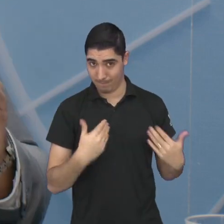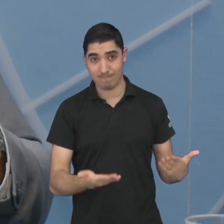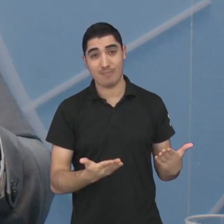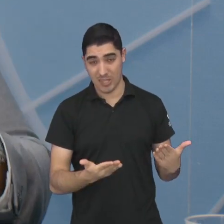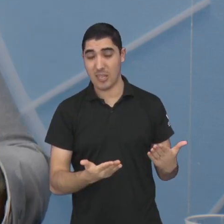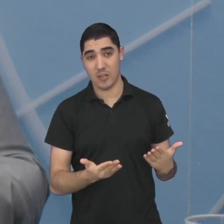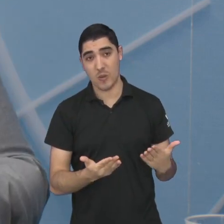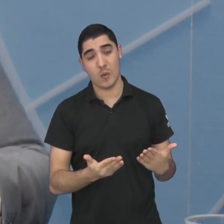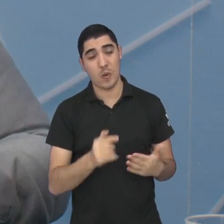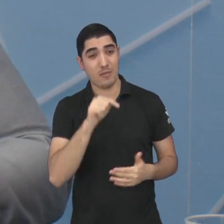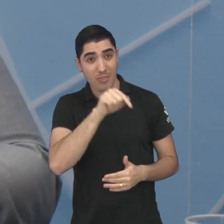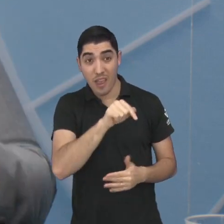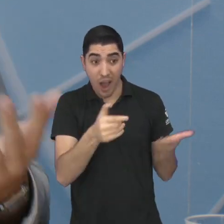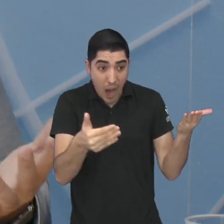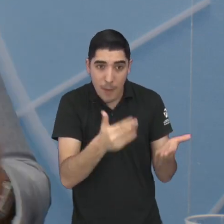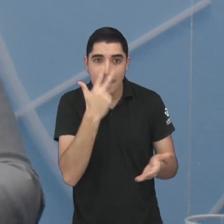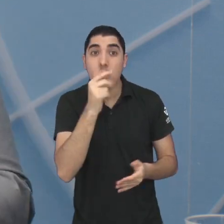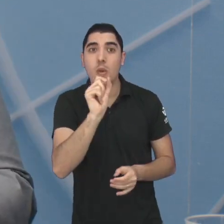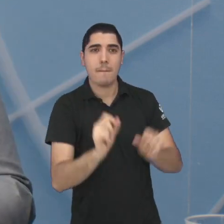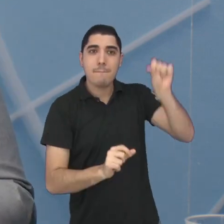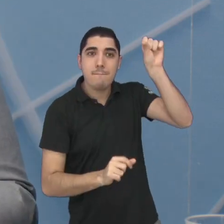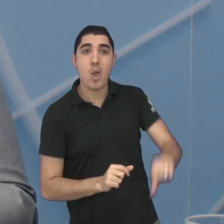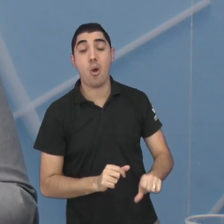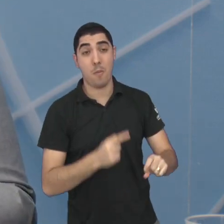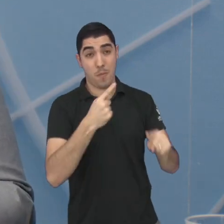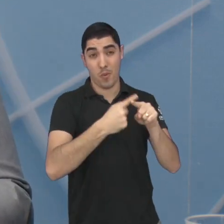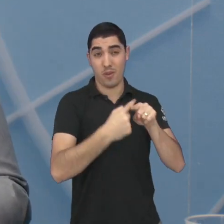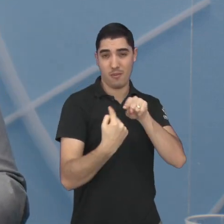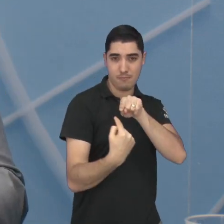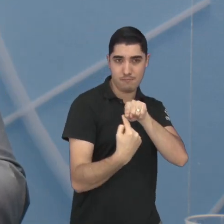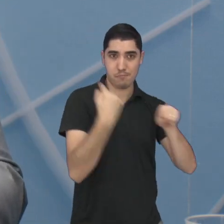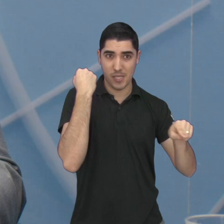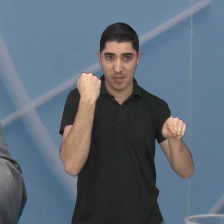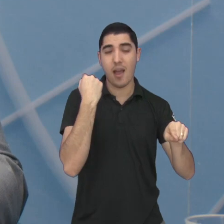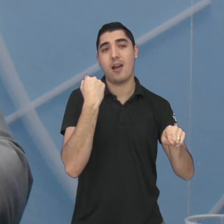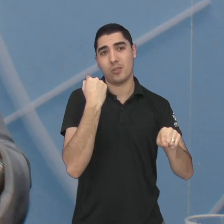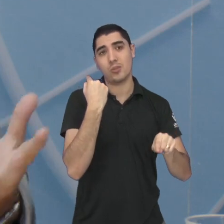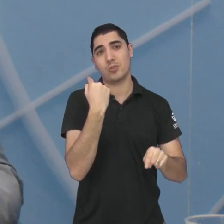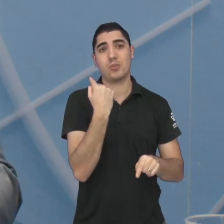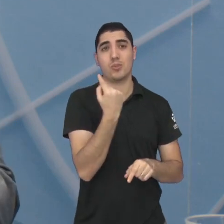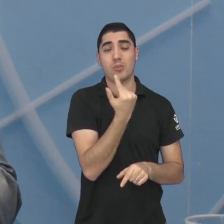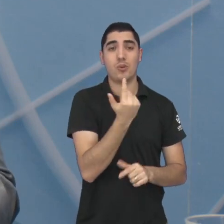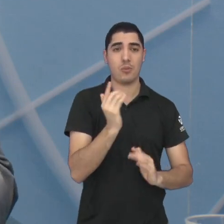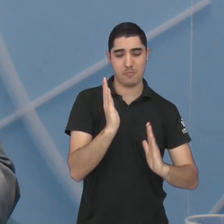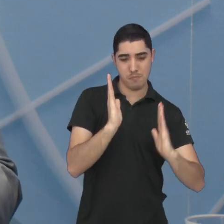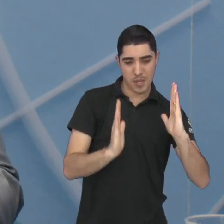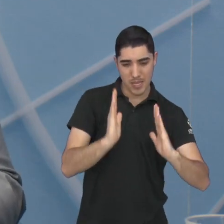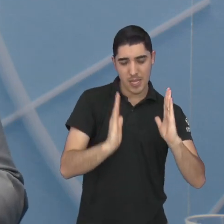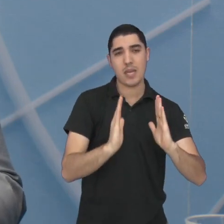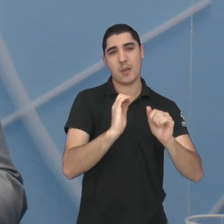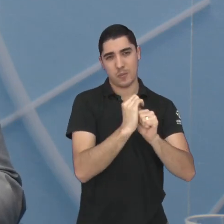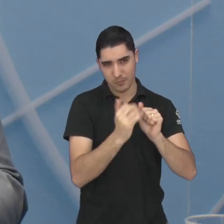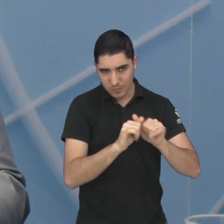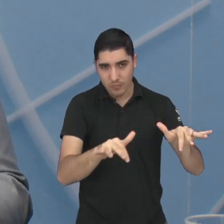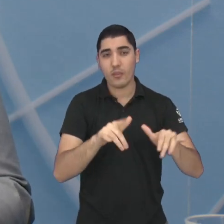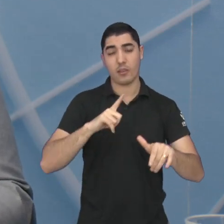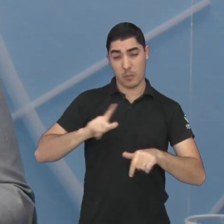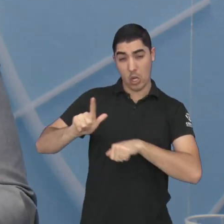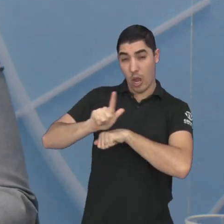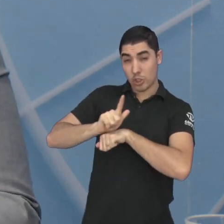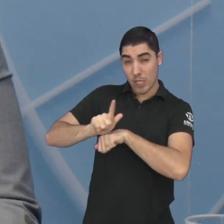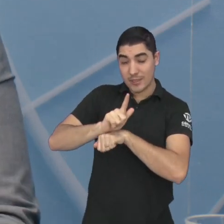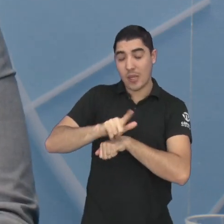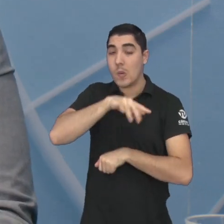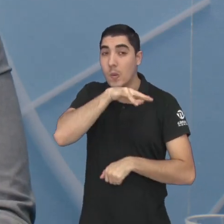situação, isso piorou e uma administração muito complicada, muito delicada da pandemia também não contribuiu com isso. Então acho que